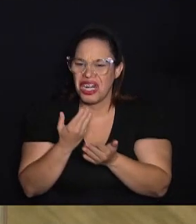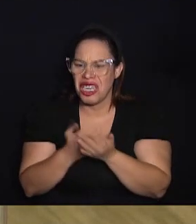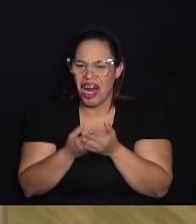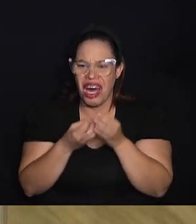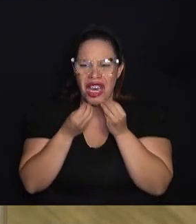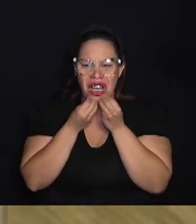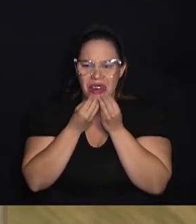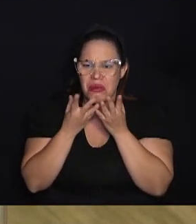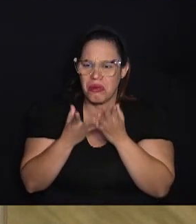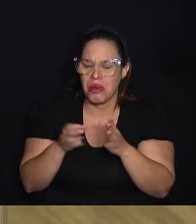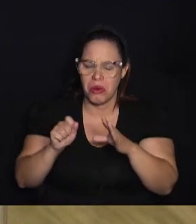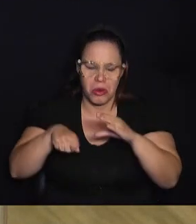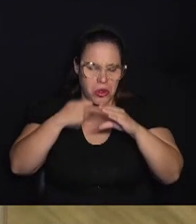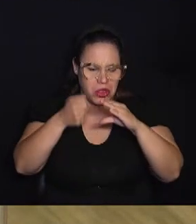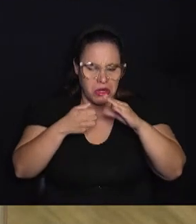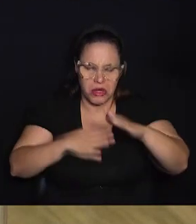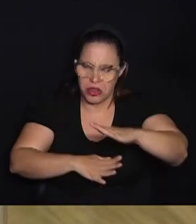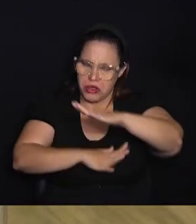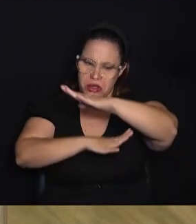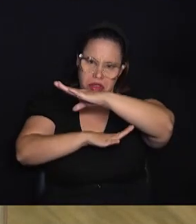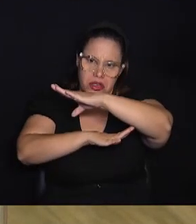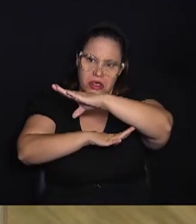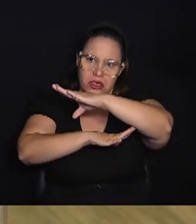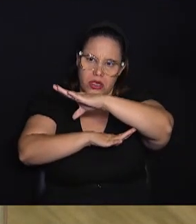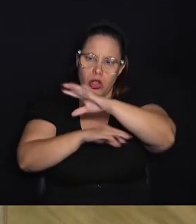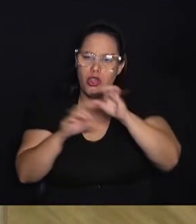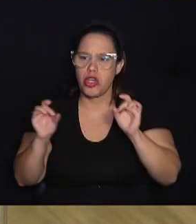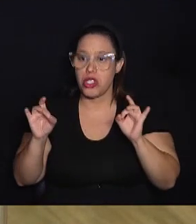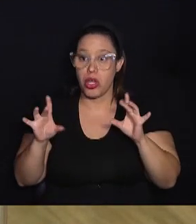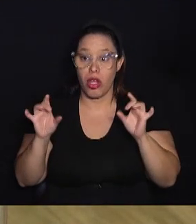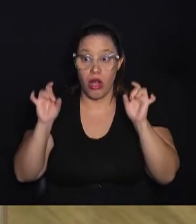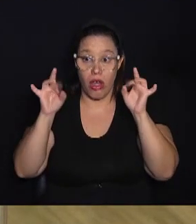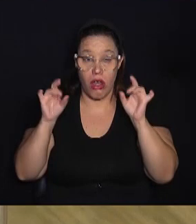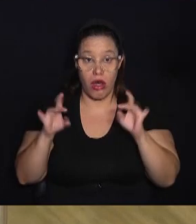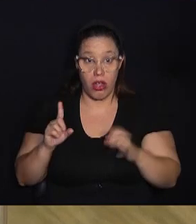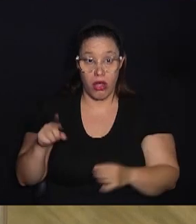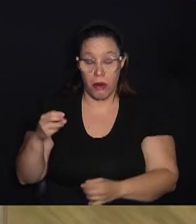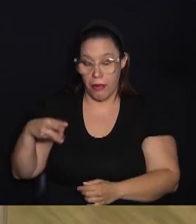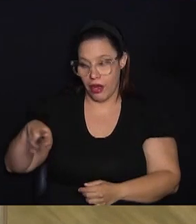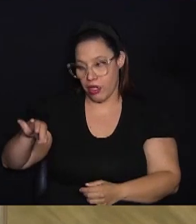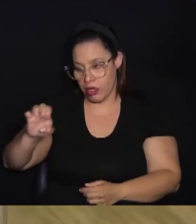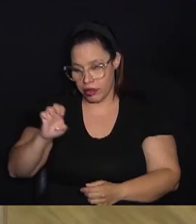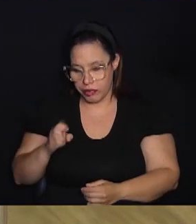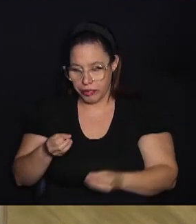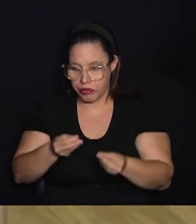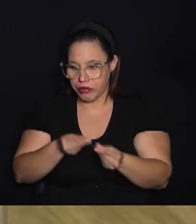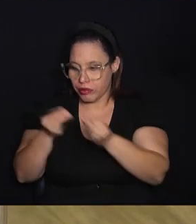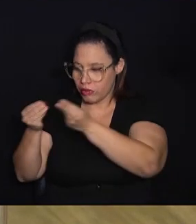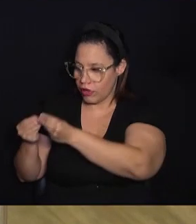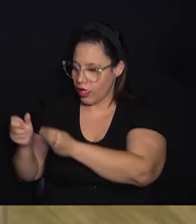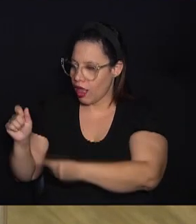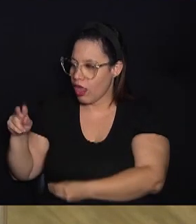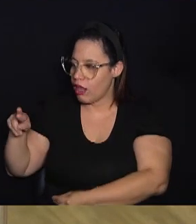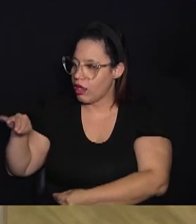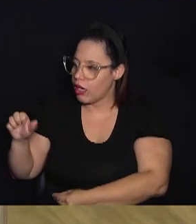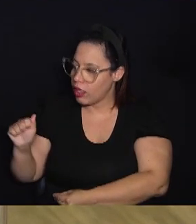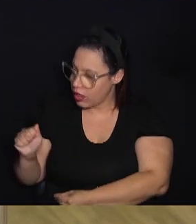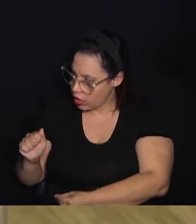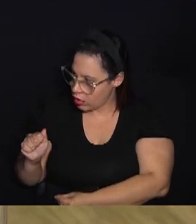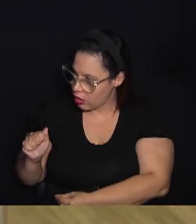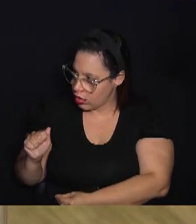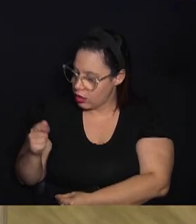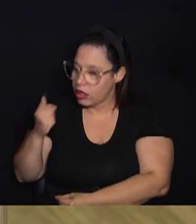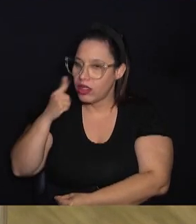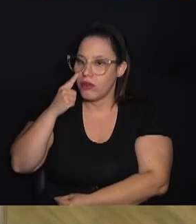no cmara né só especialistas bom depois da fala do mar eu passo então paraa Andreia pra gente falar sobre essa questão da